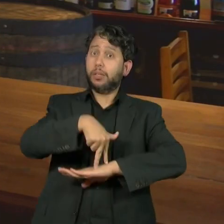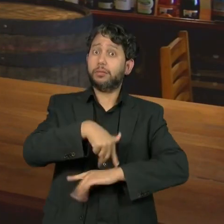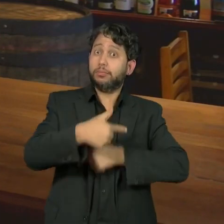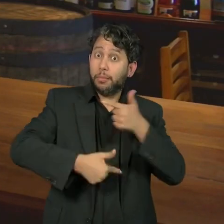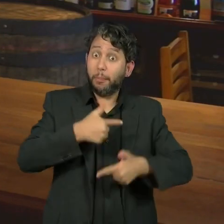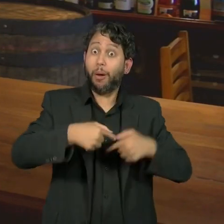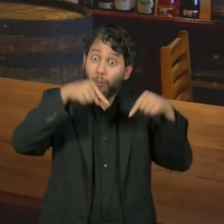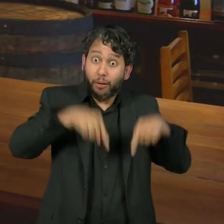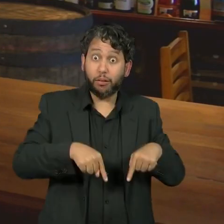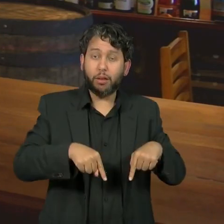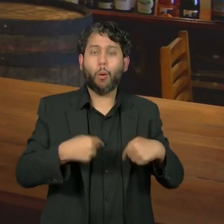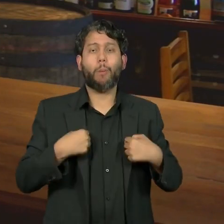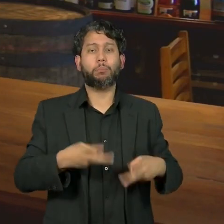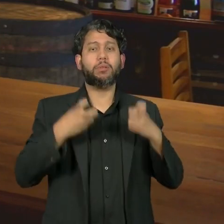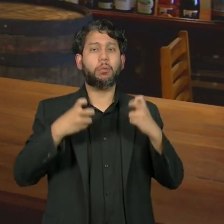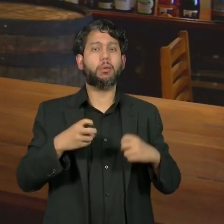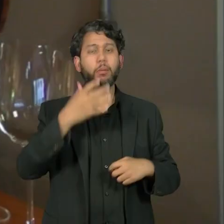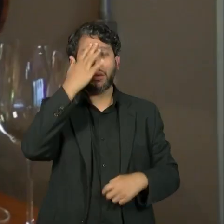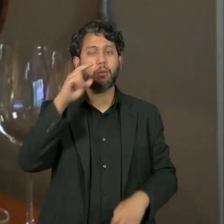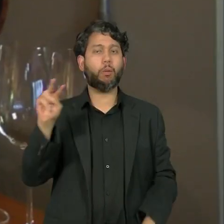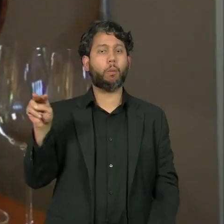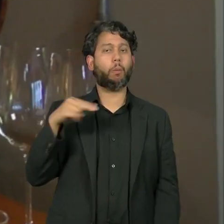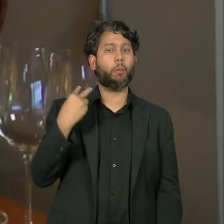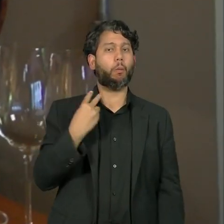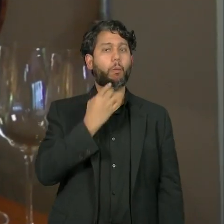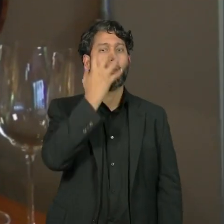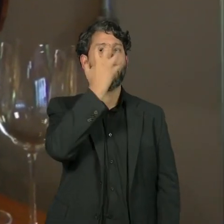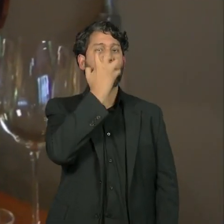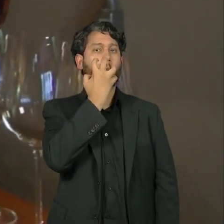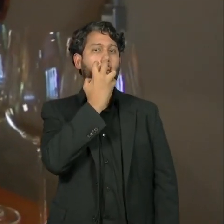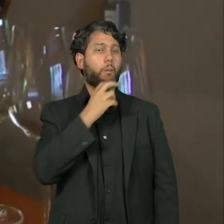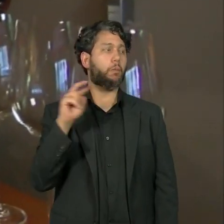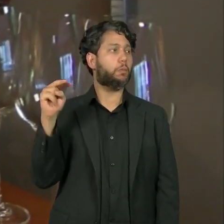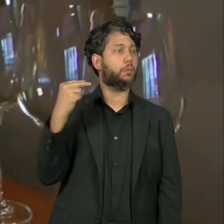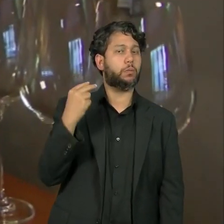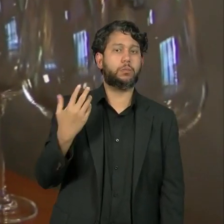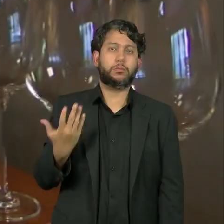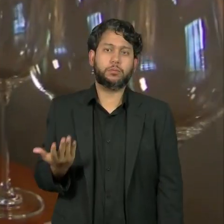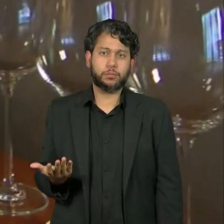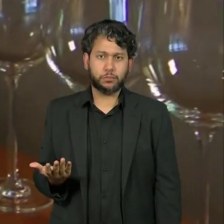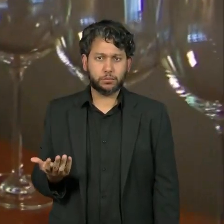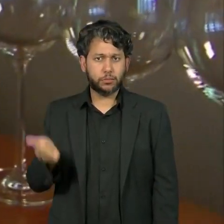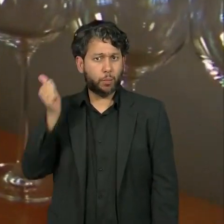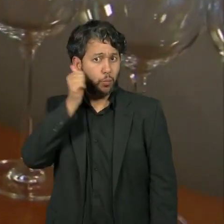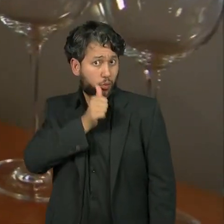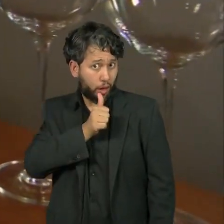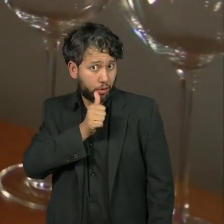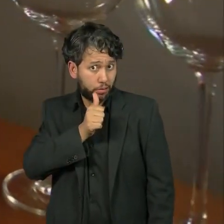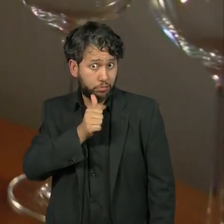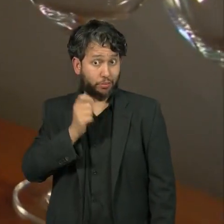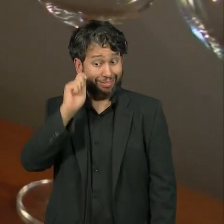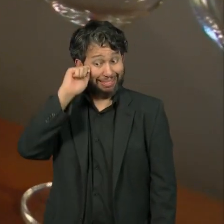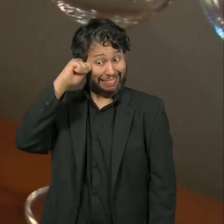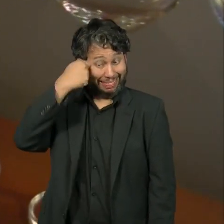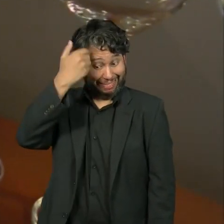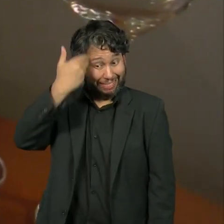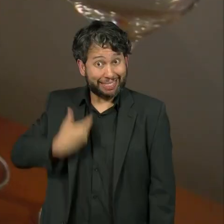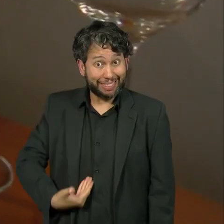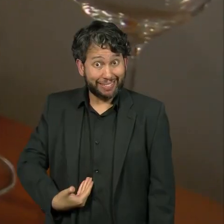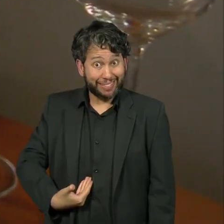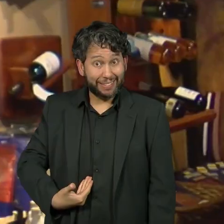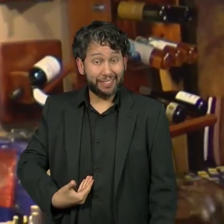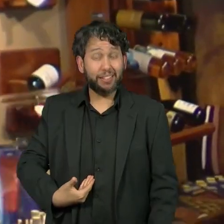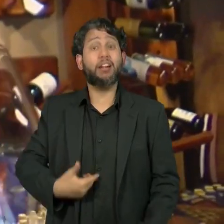senti alguns olhares, sinto até hoje. Porque jamais é possível que uma mulher, muito menos negra, esteja